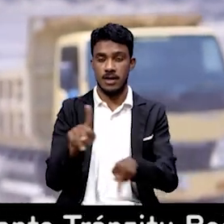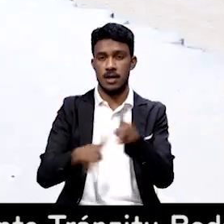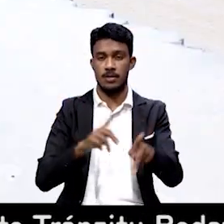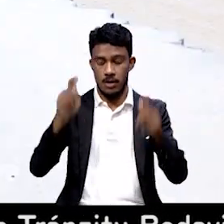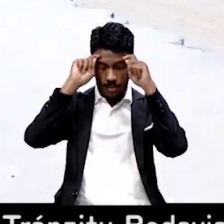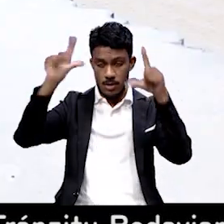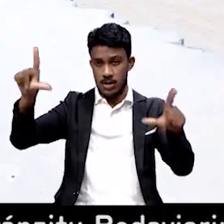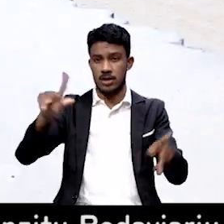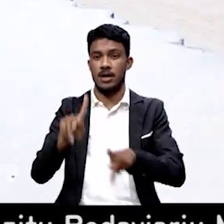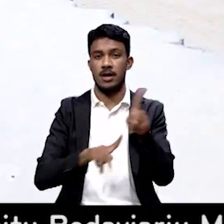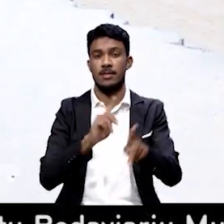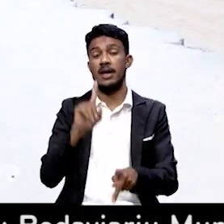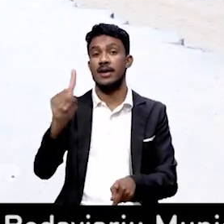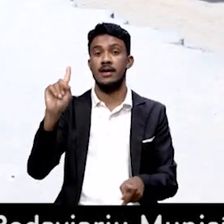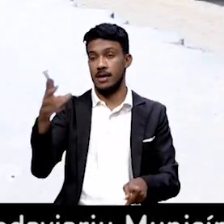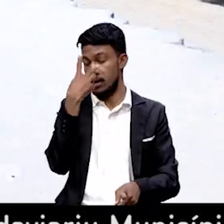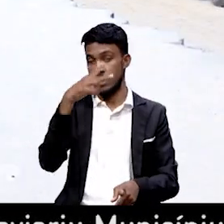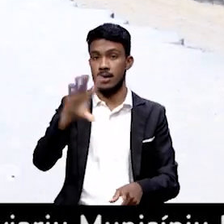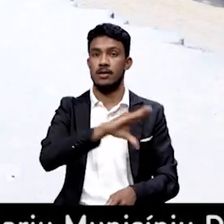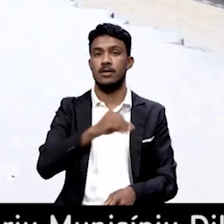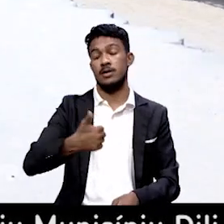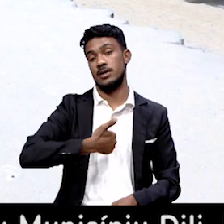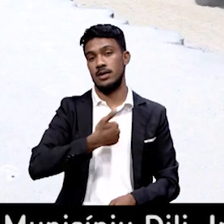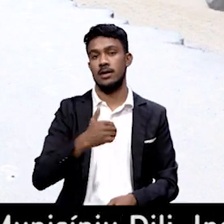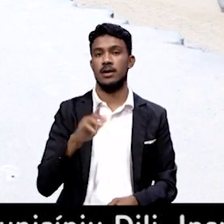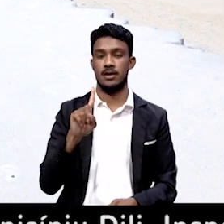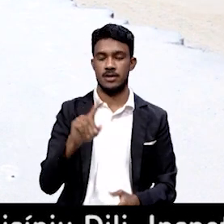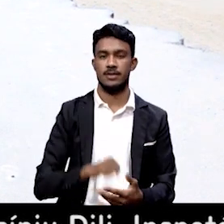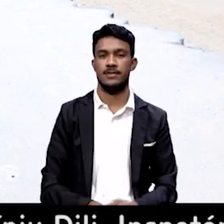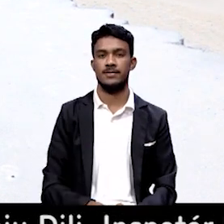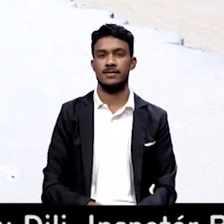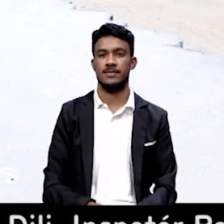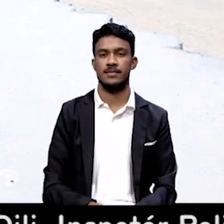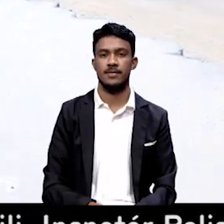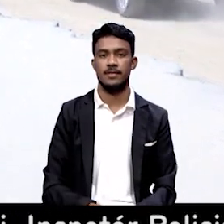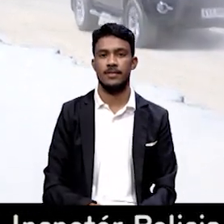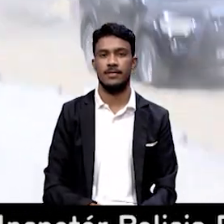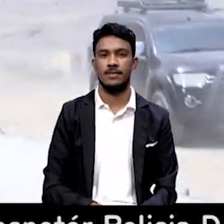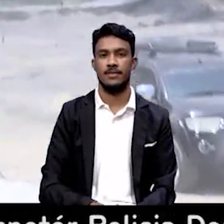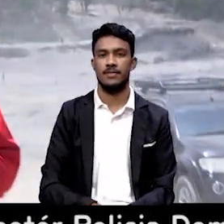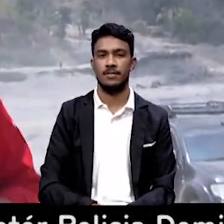equipe no Centro Rassic. Equipa cobertura, GMN.